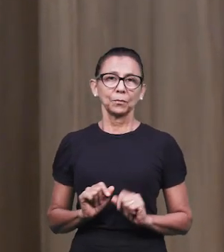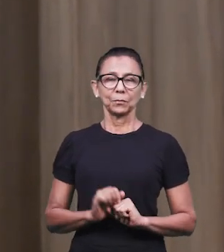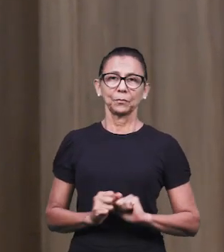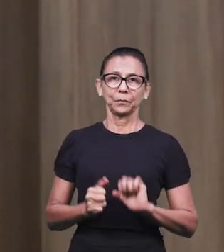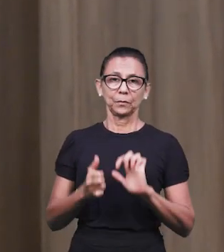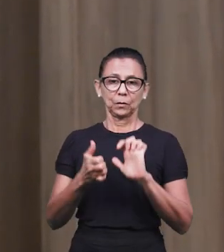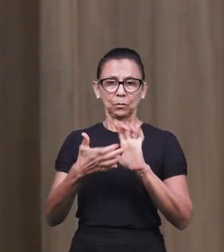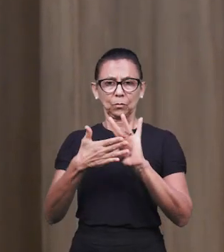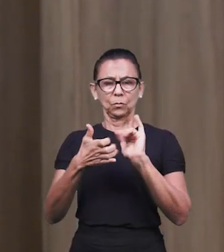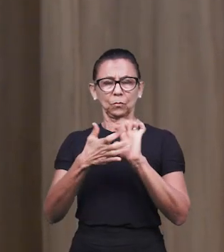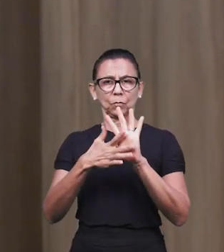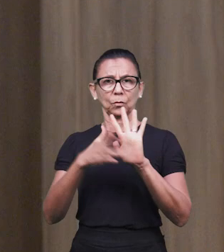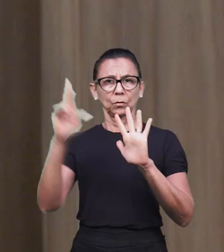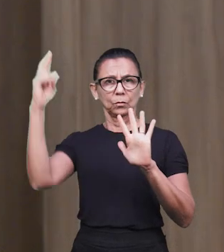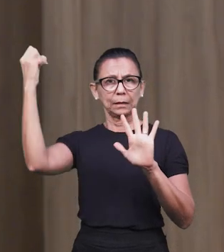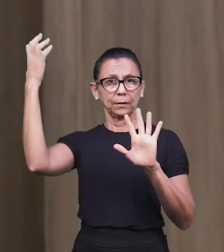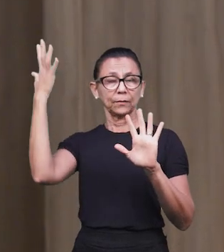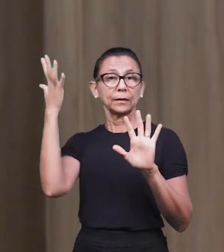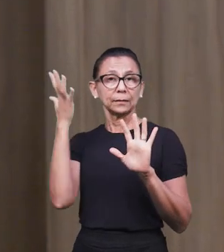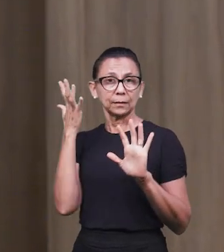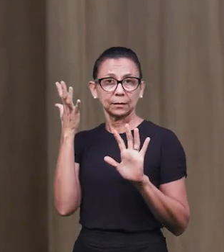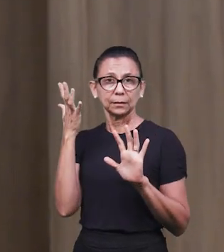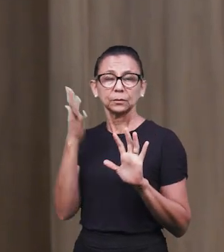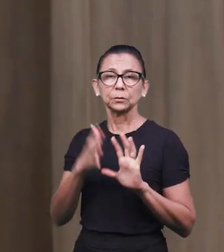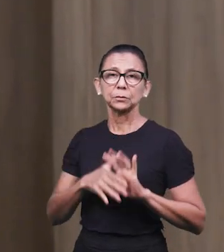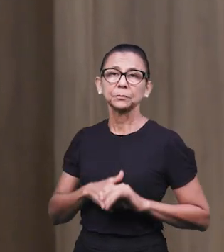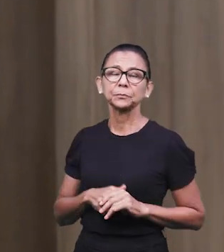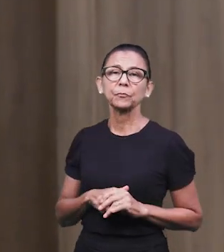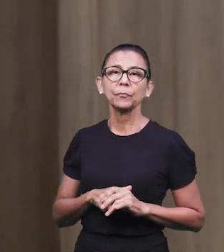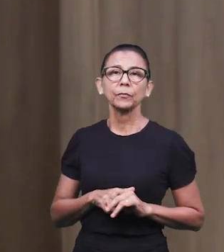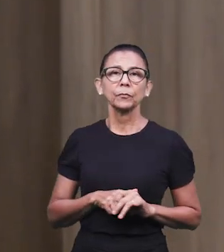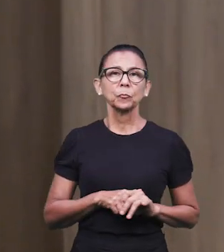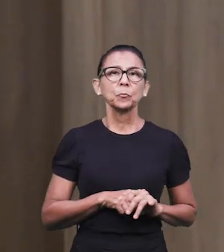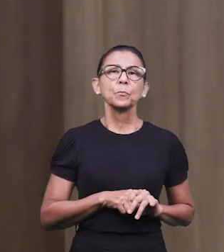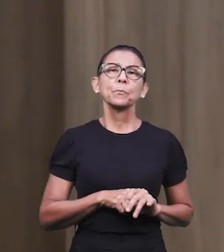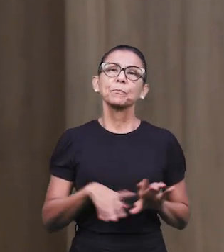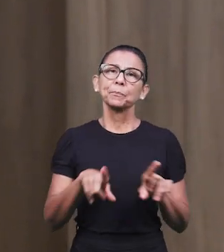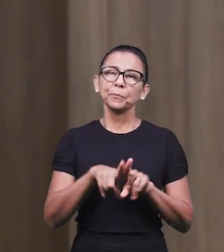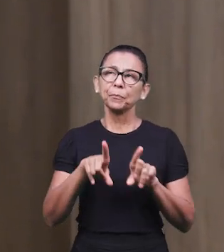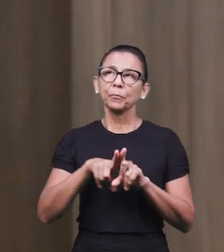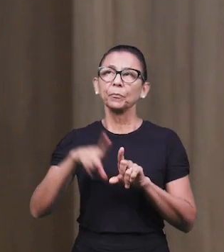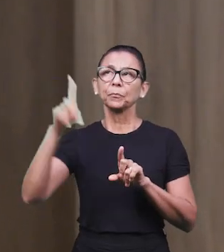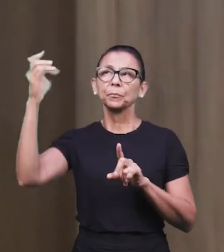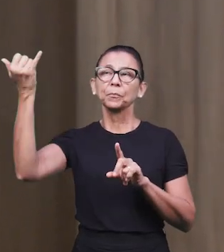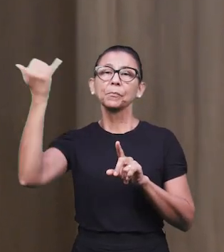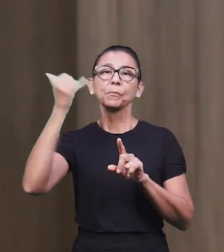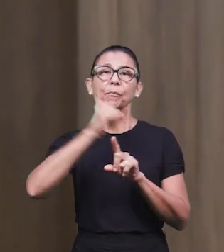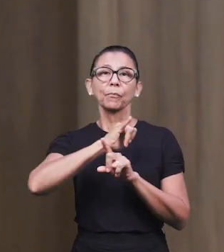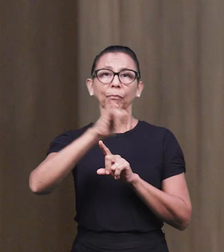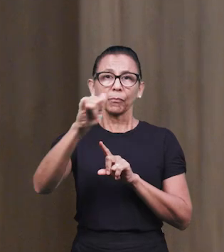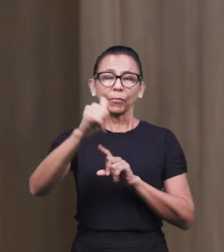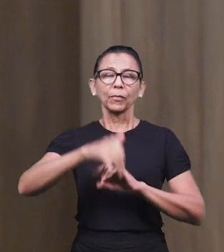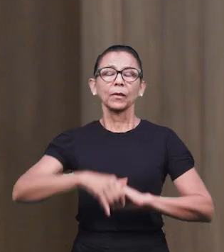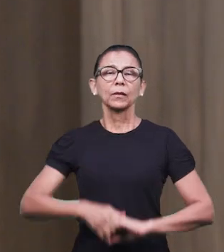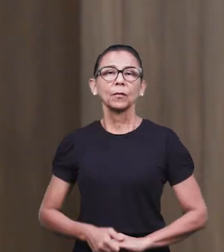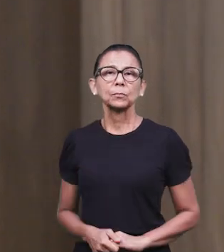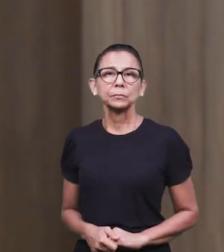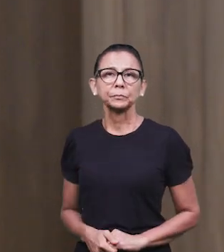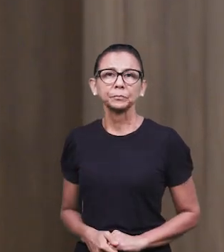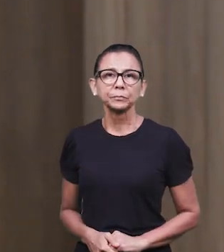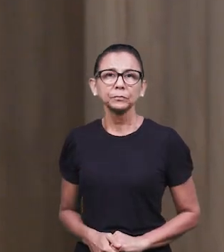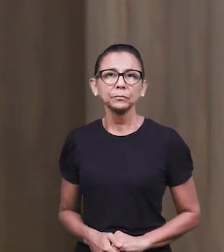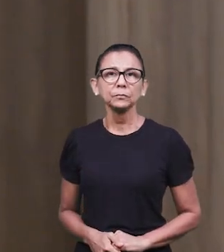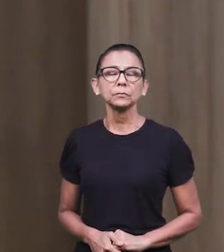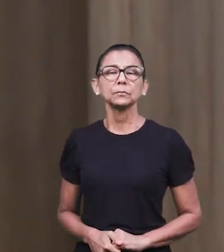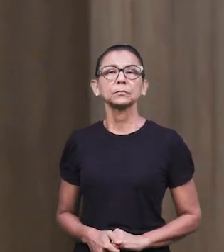Ele é o louvor revelado, o louvor, ele é o louvor da igreja fiel, ele é profético, ele é atemporal.